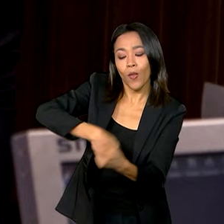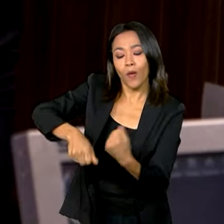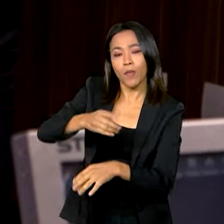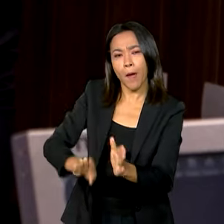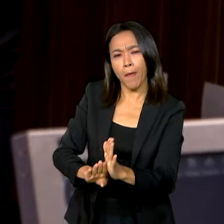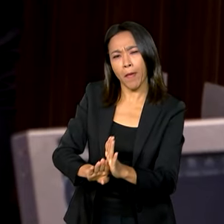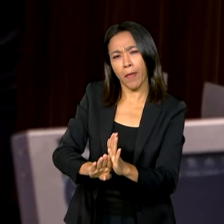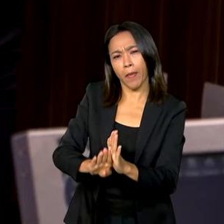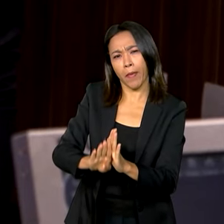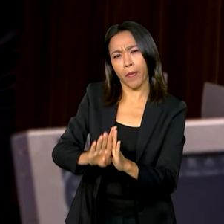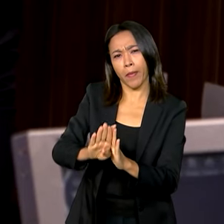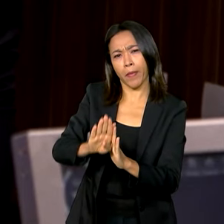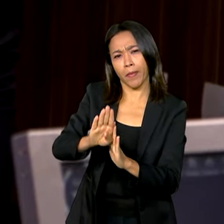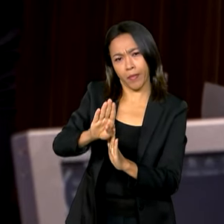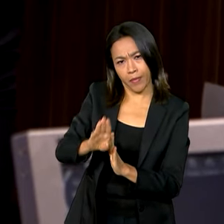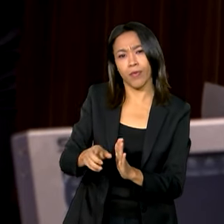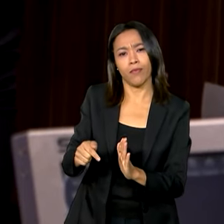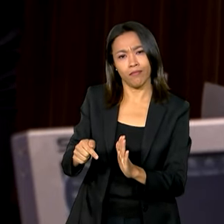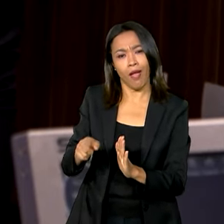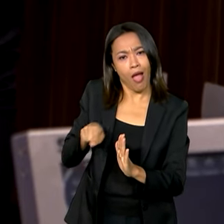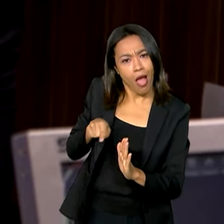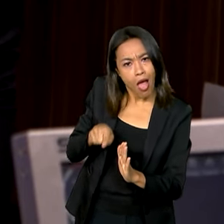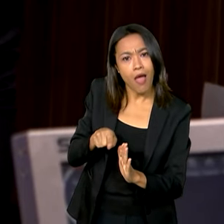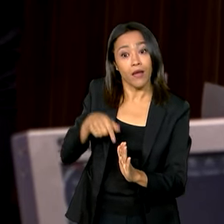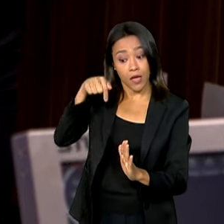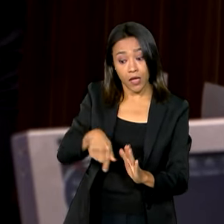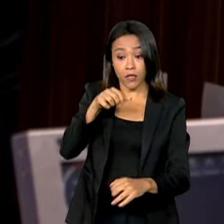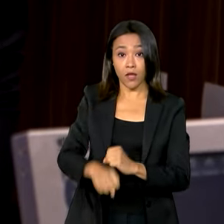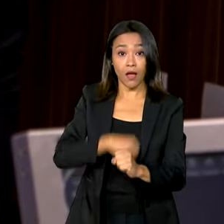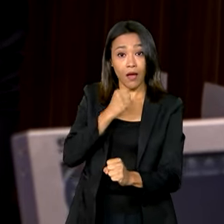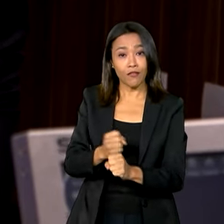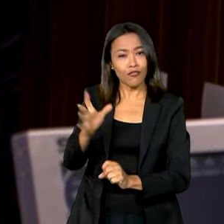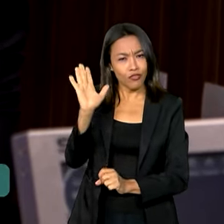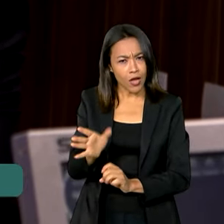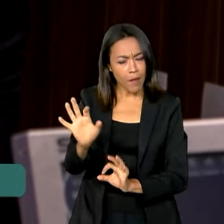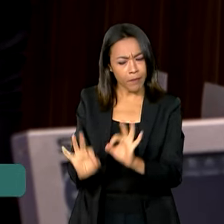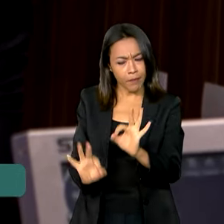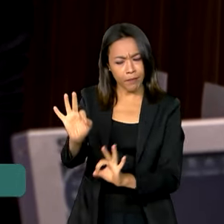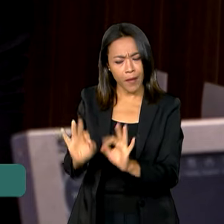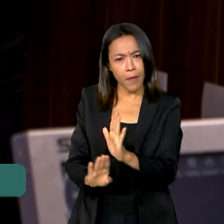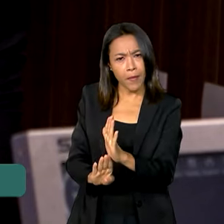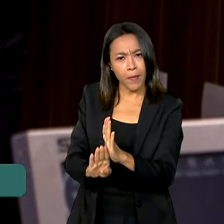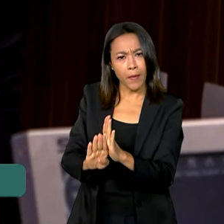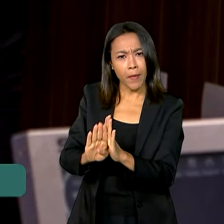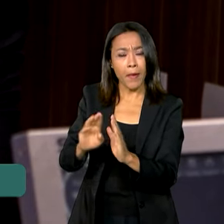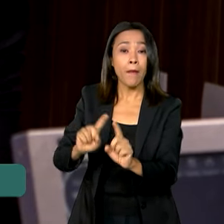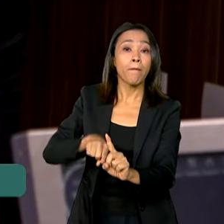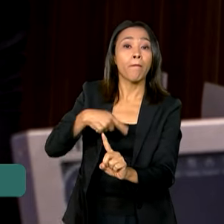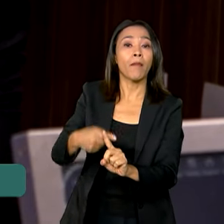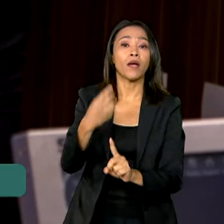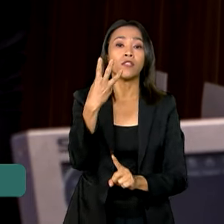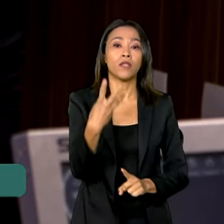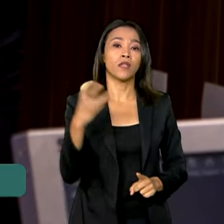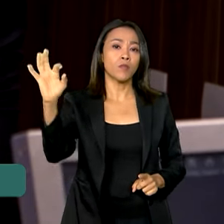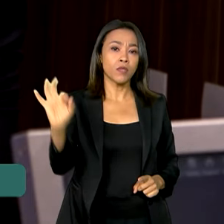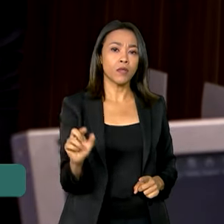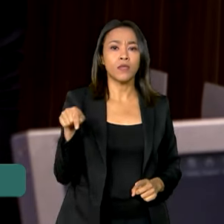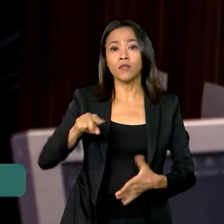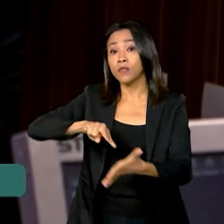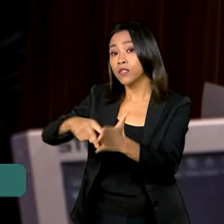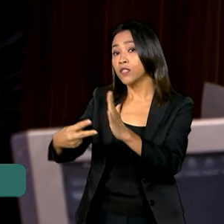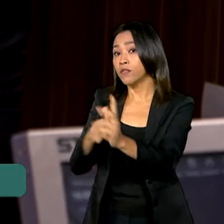mais né a economia esse ano já projeta um crescimento de mais de 3% e isso